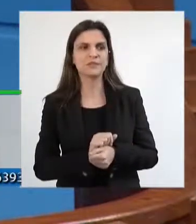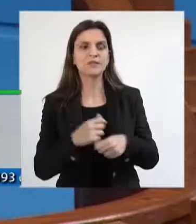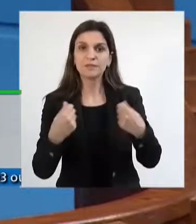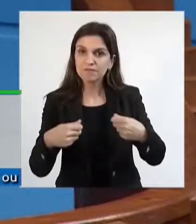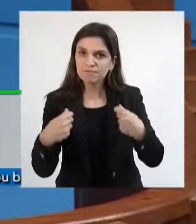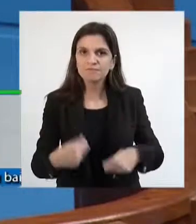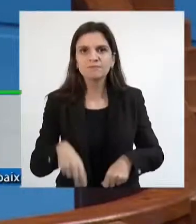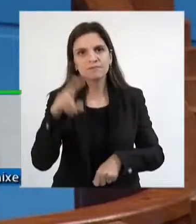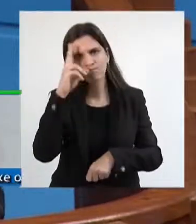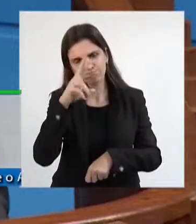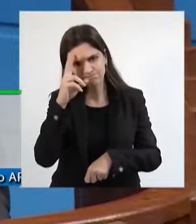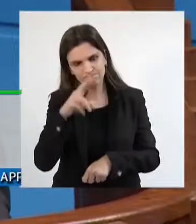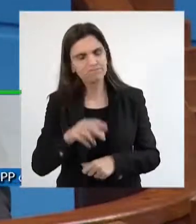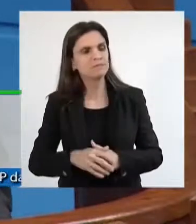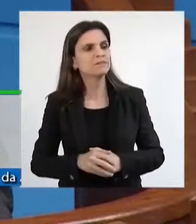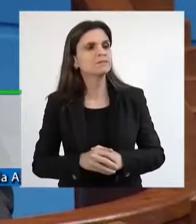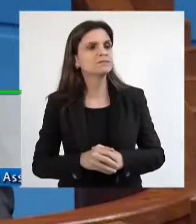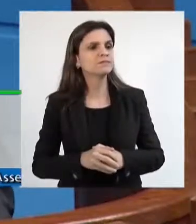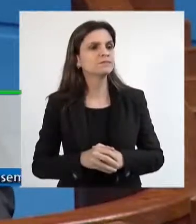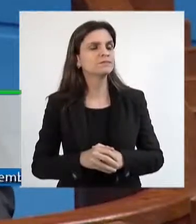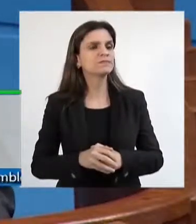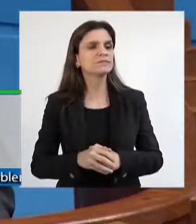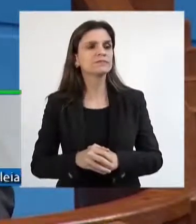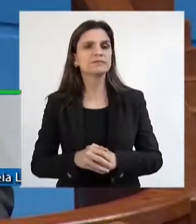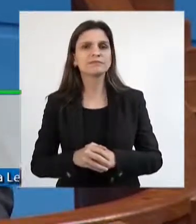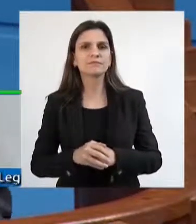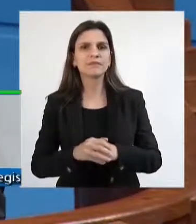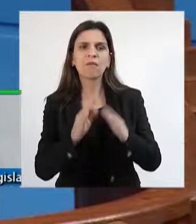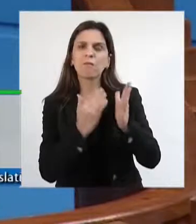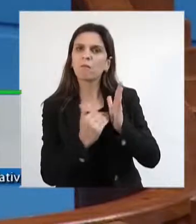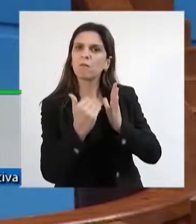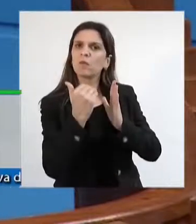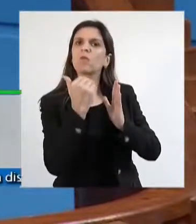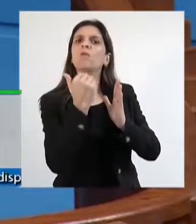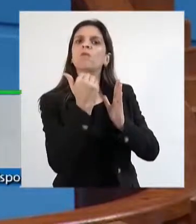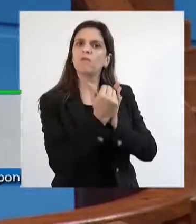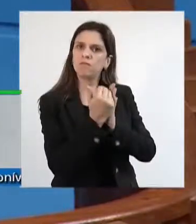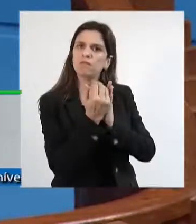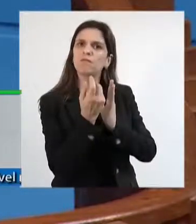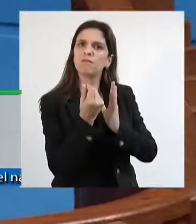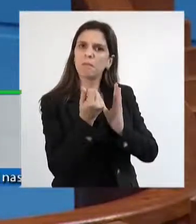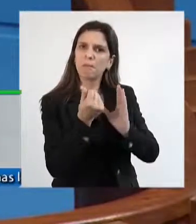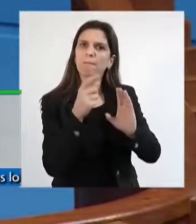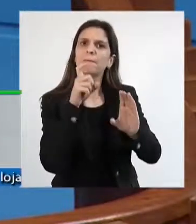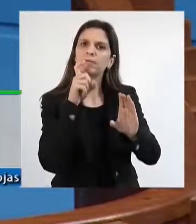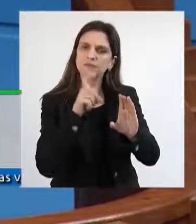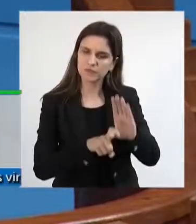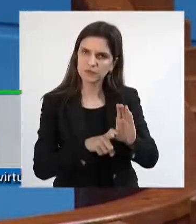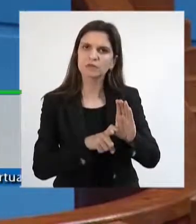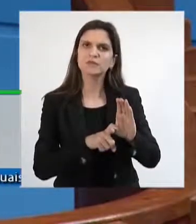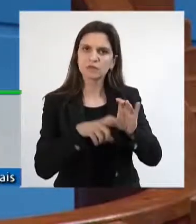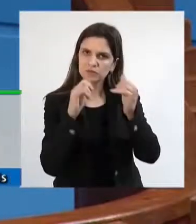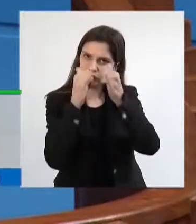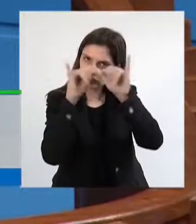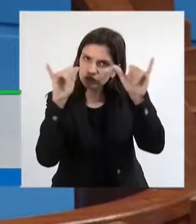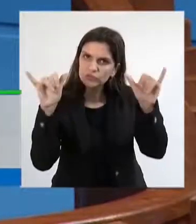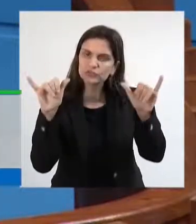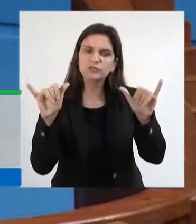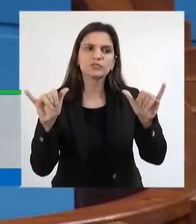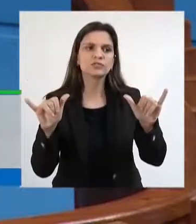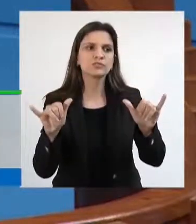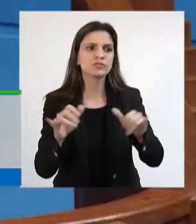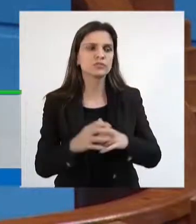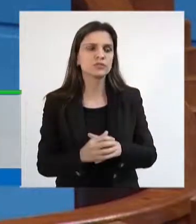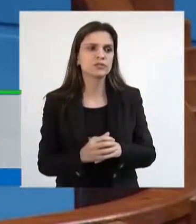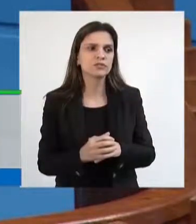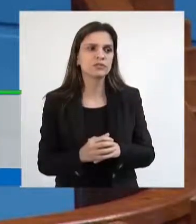porque nós tivemos um aumento significativo nas contas de energia e o